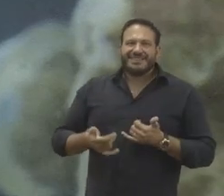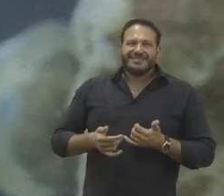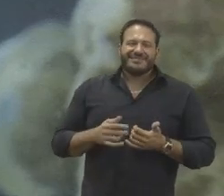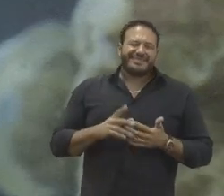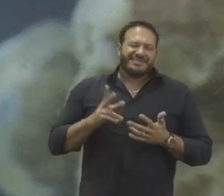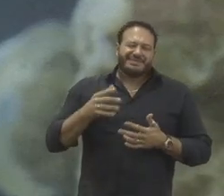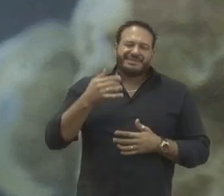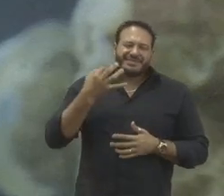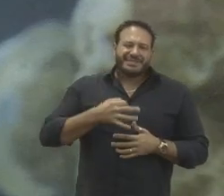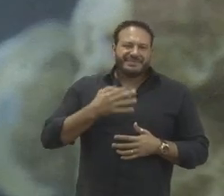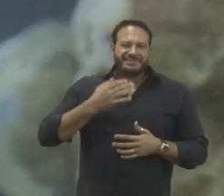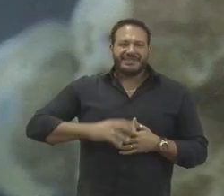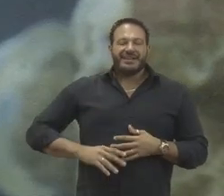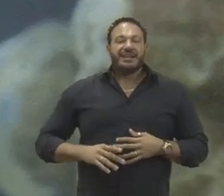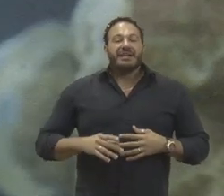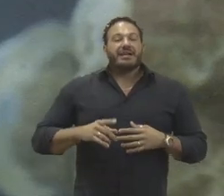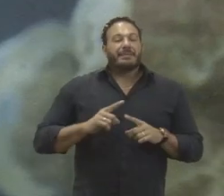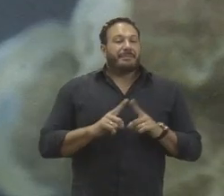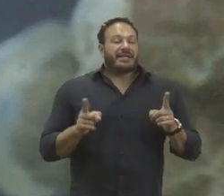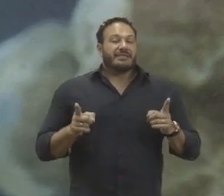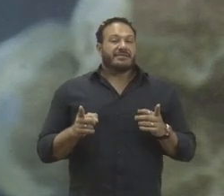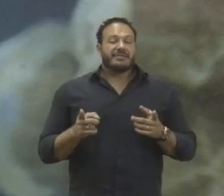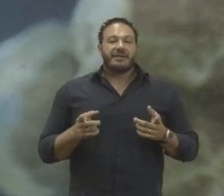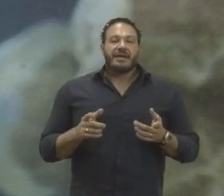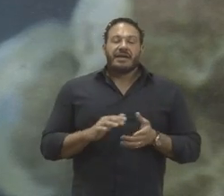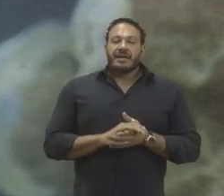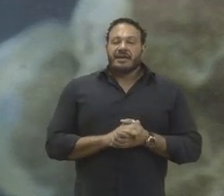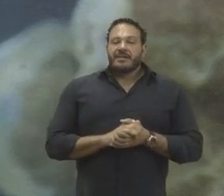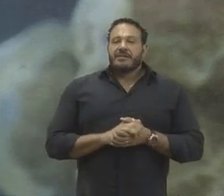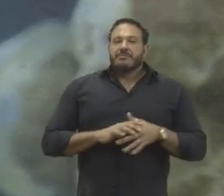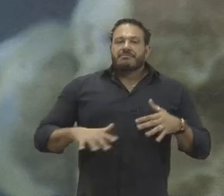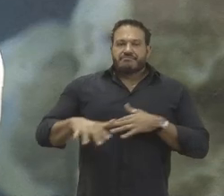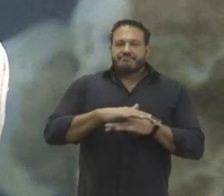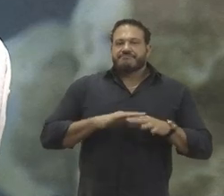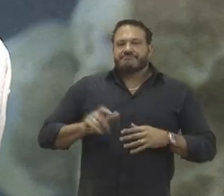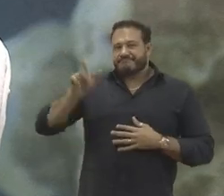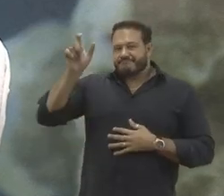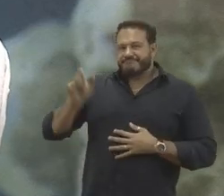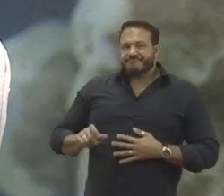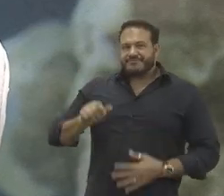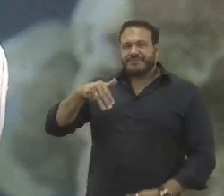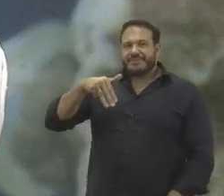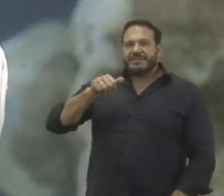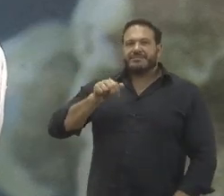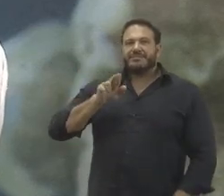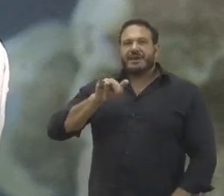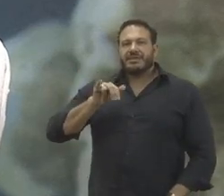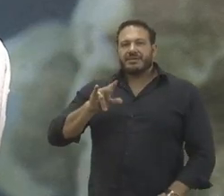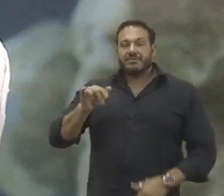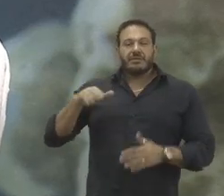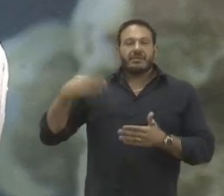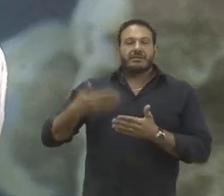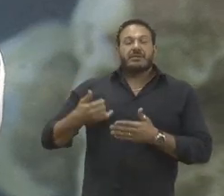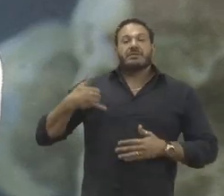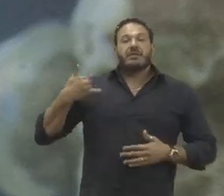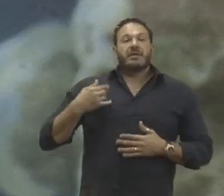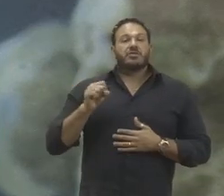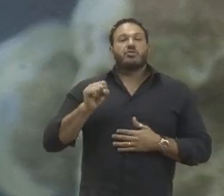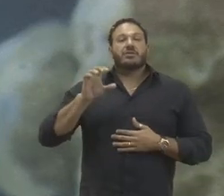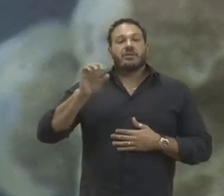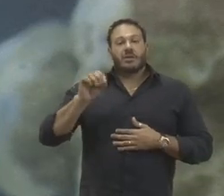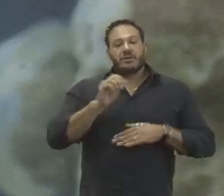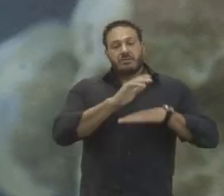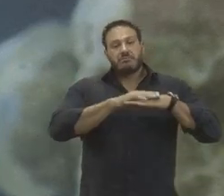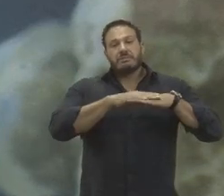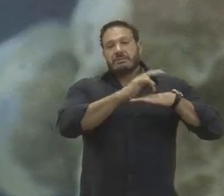Com certeza mas e o o Dr Roberto Marinho mergulhou até os 80 anos de idade né então